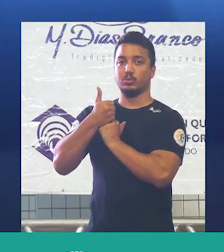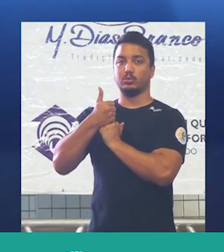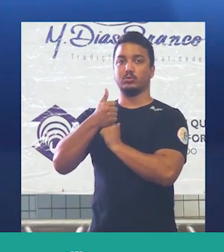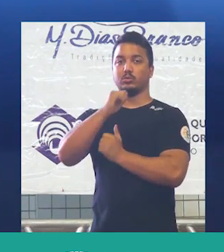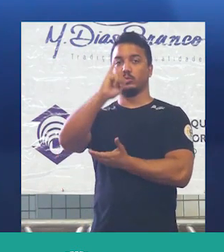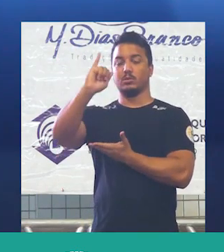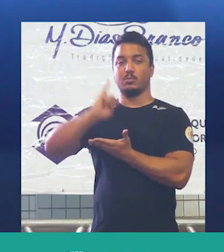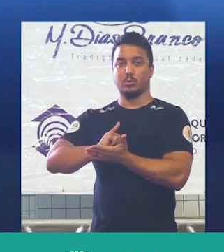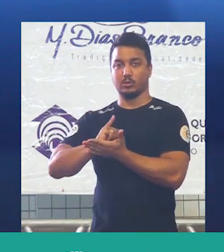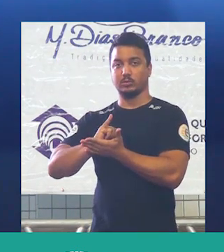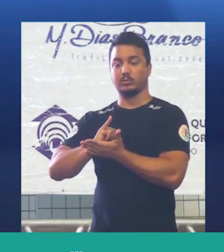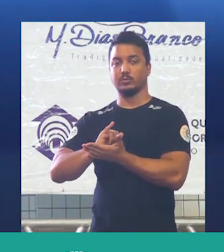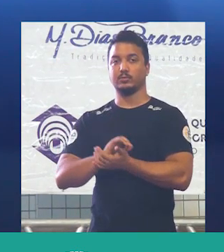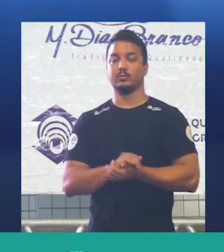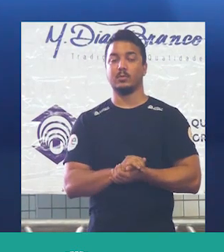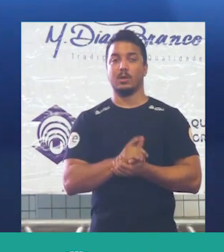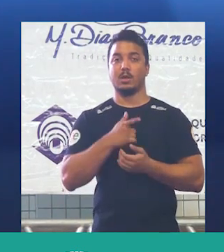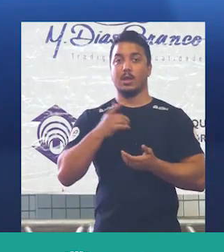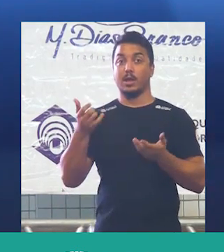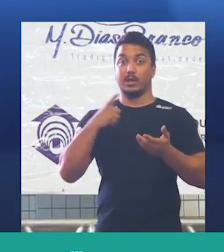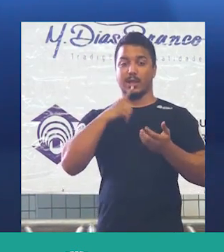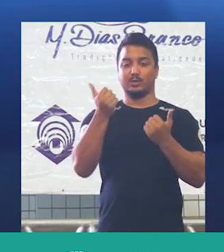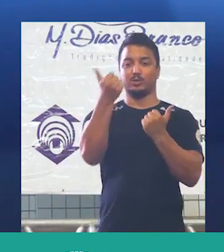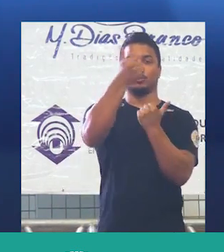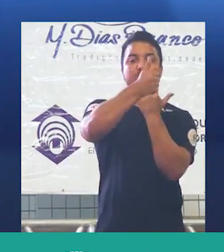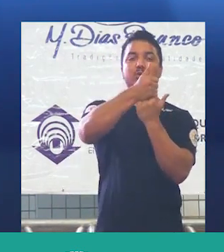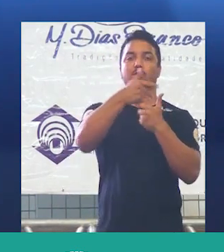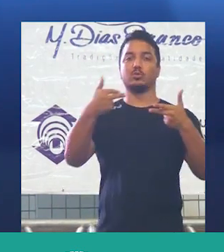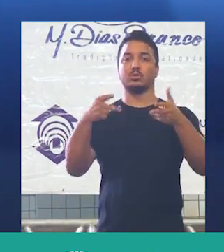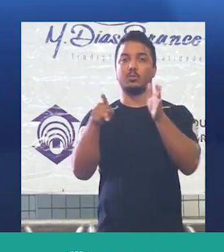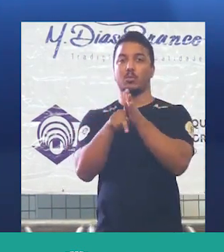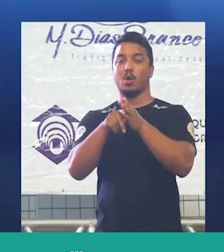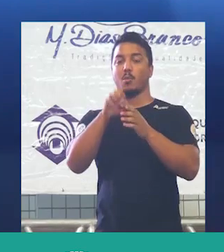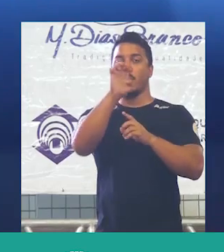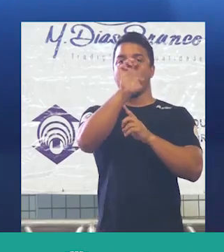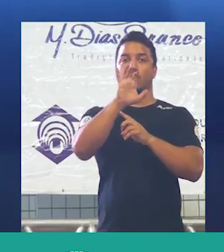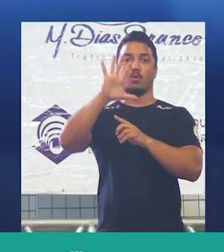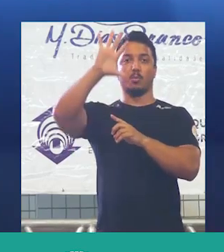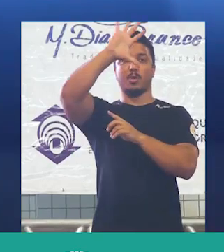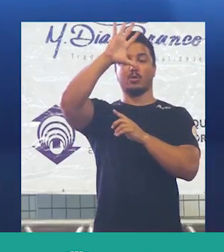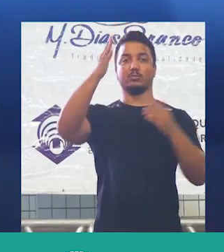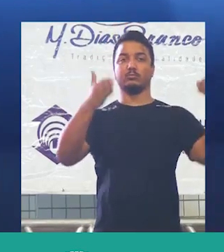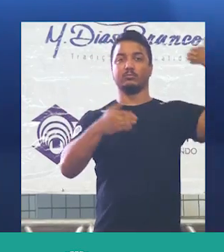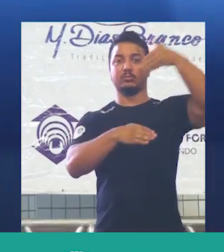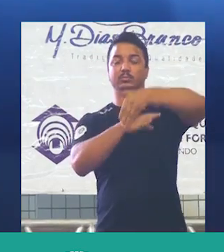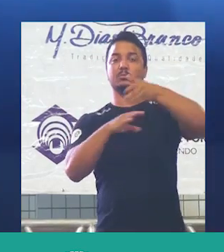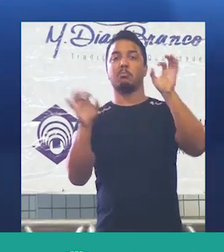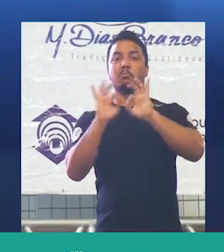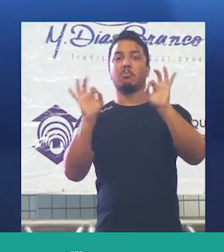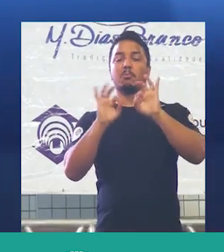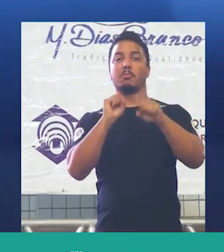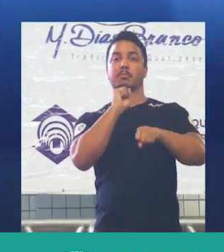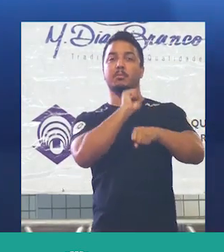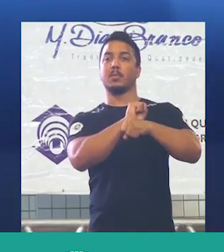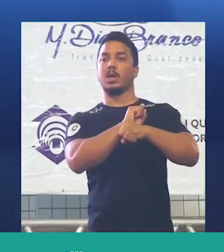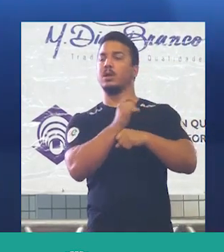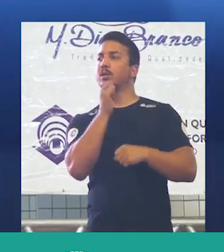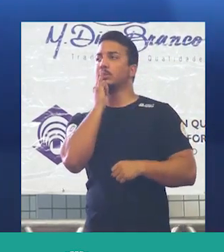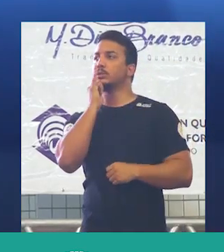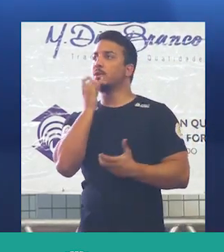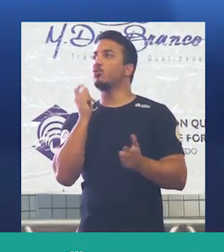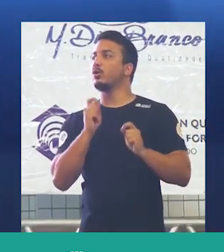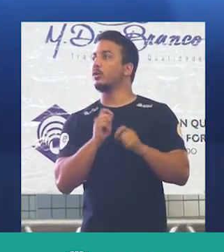de importações. Nós vamos substituir os produtos europeus que não estão vindo mais para o Brasil. Dá um exemplo aí,